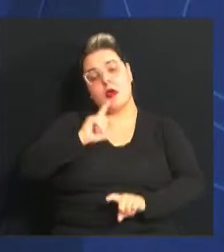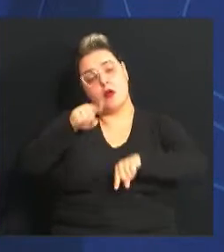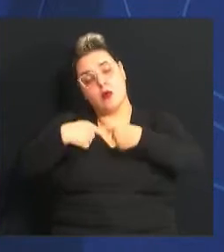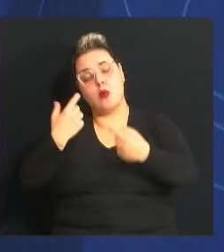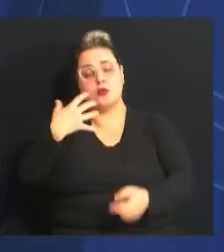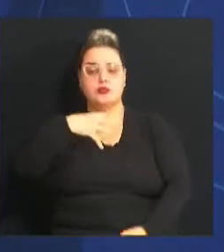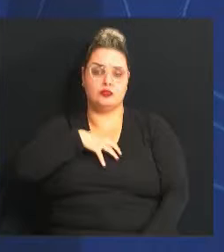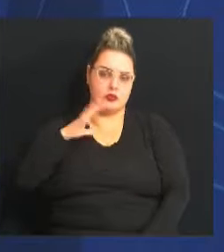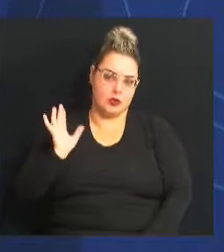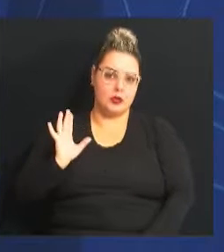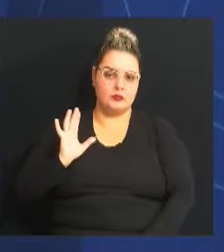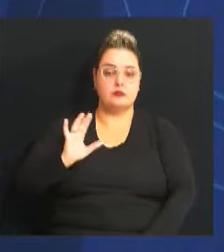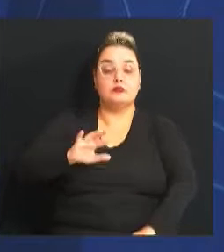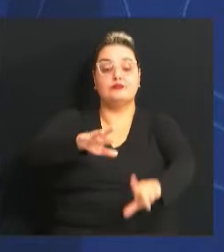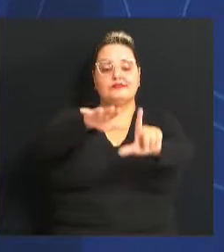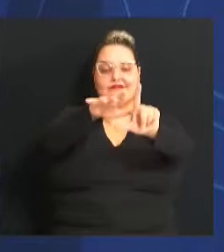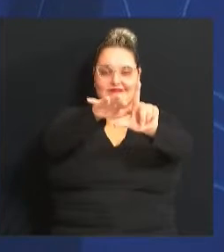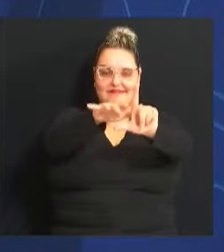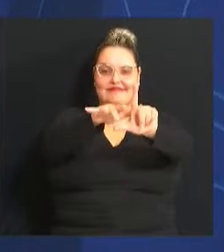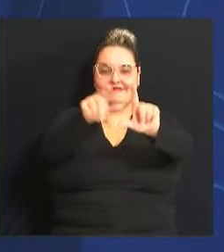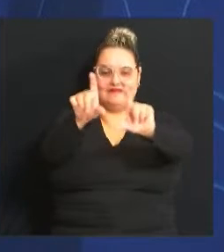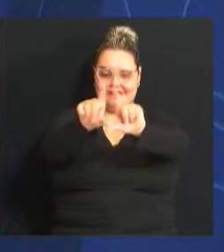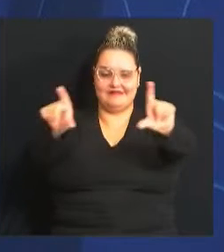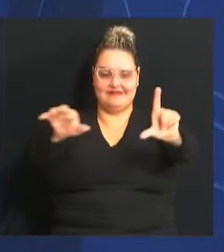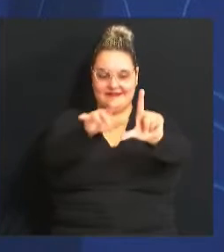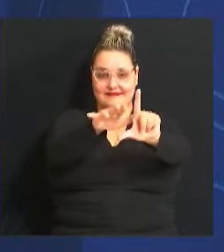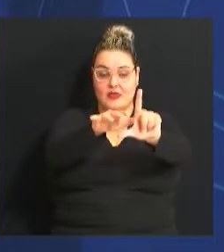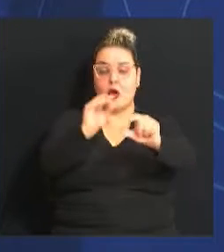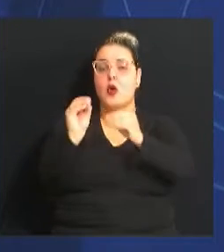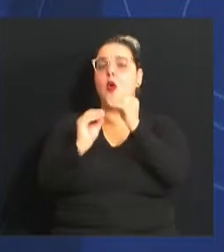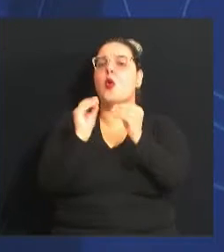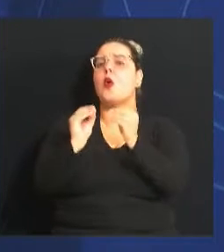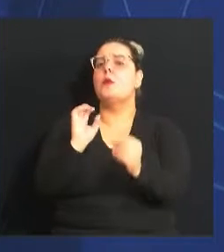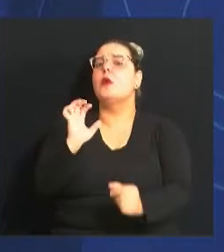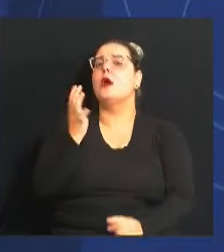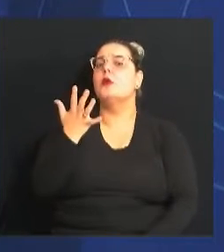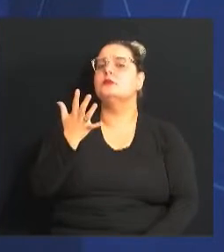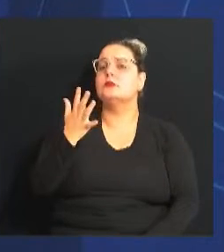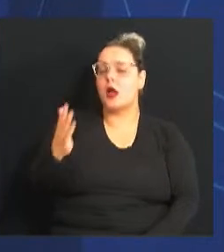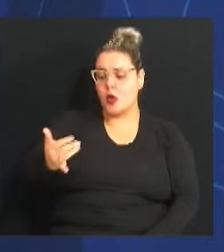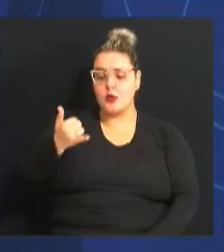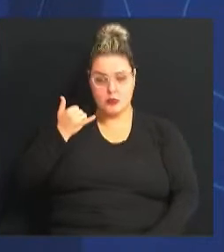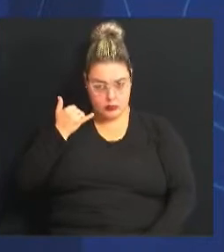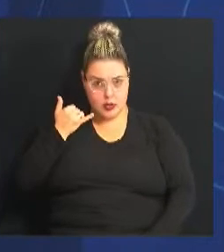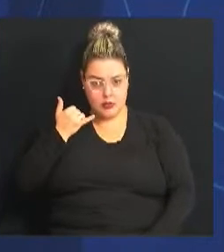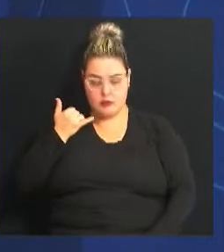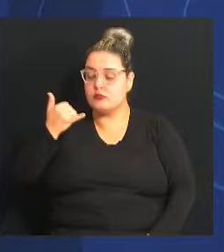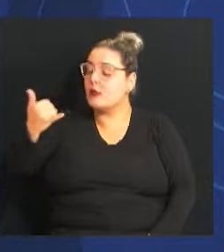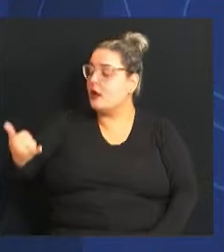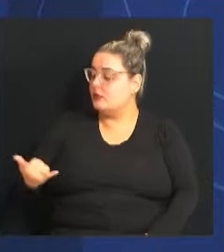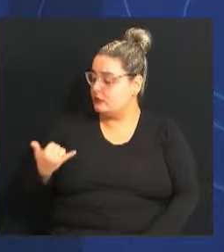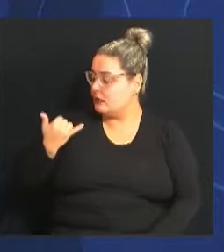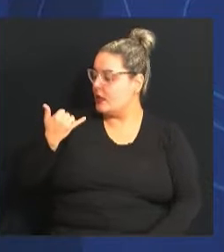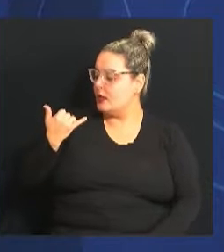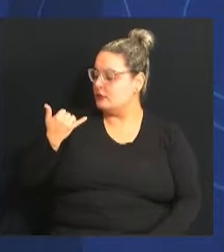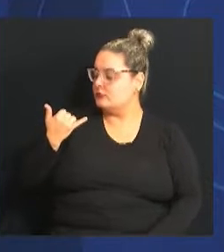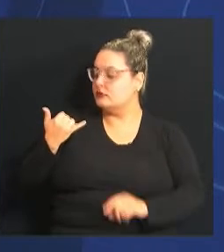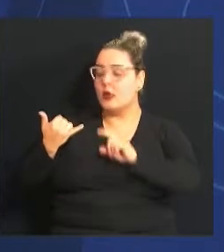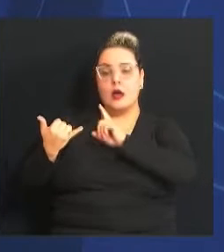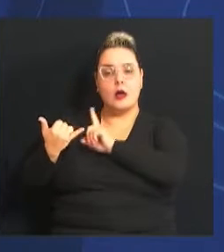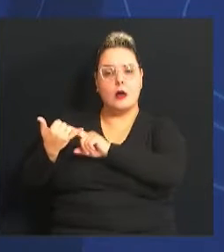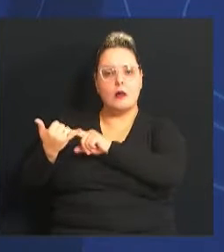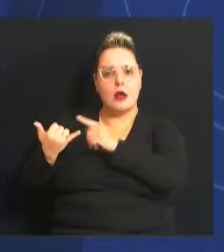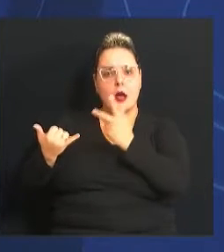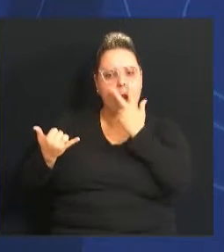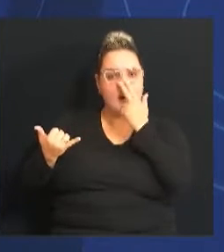opção através do nosso QR Code. Como é que ele funciona? Está com o seu celular aí perto? Pegue o celular, abre a câmera como